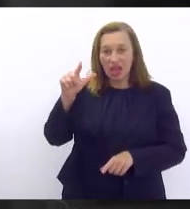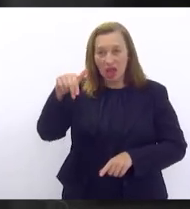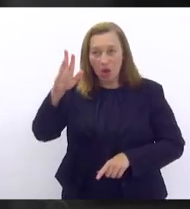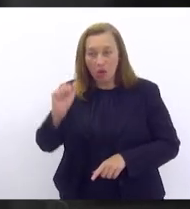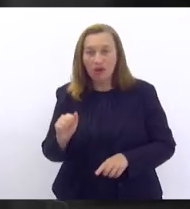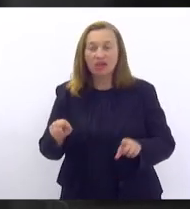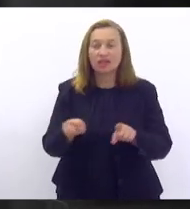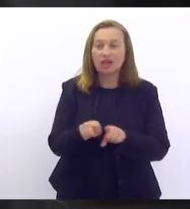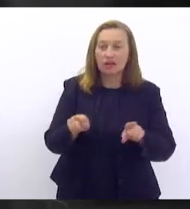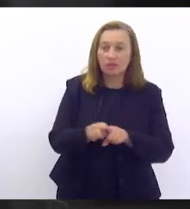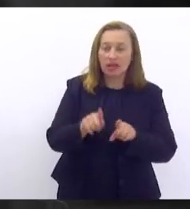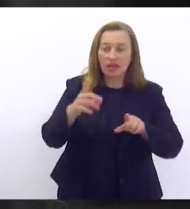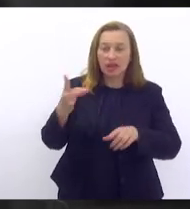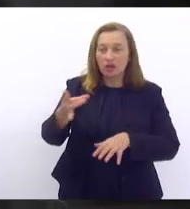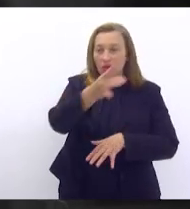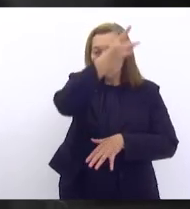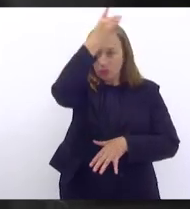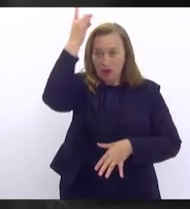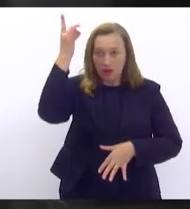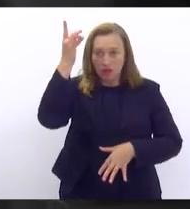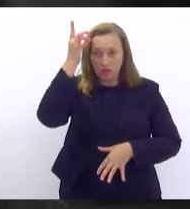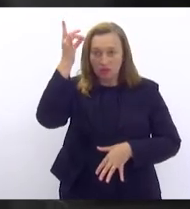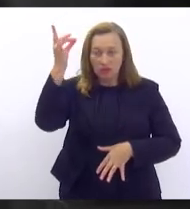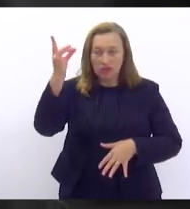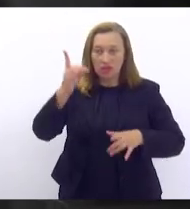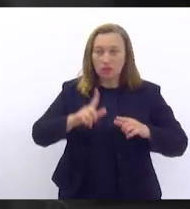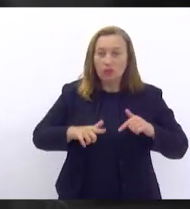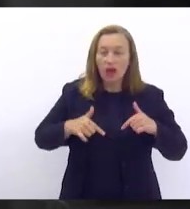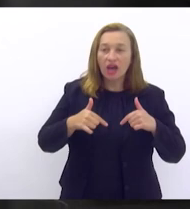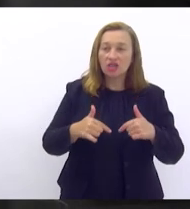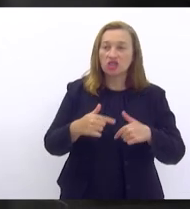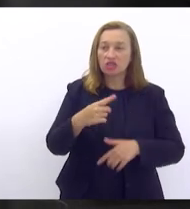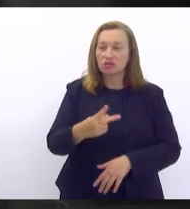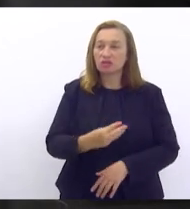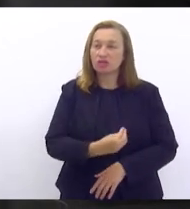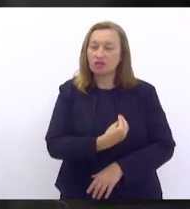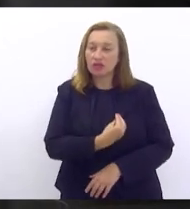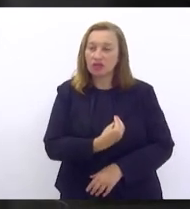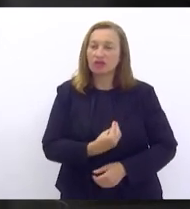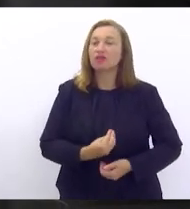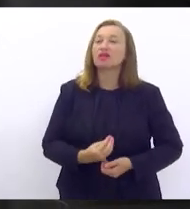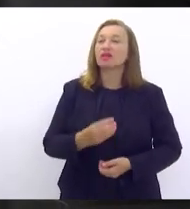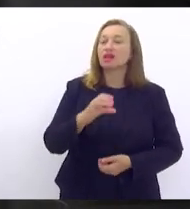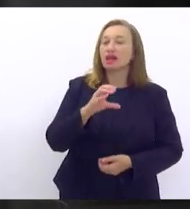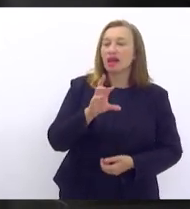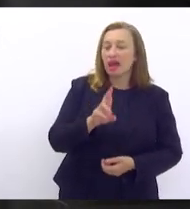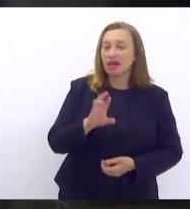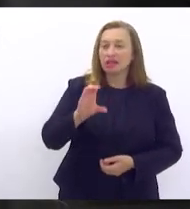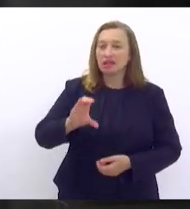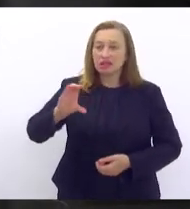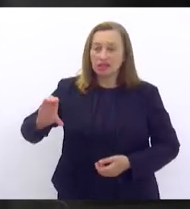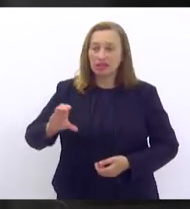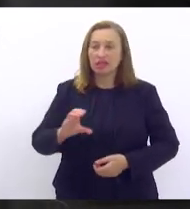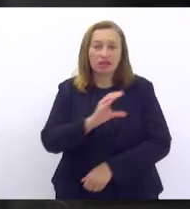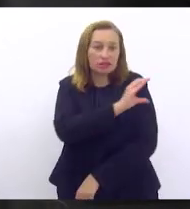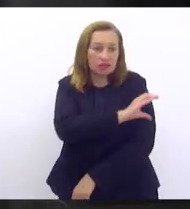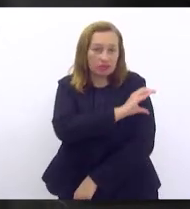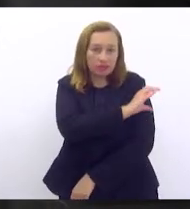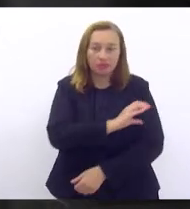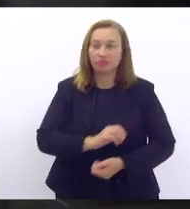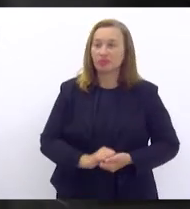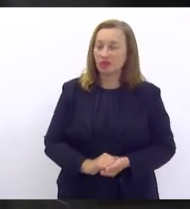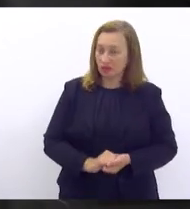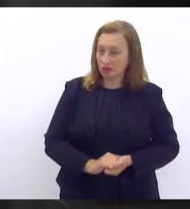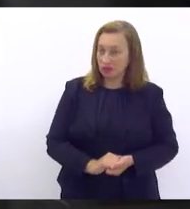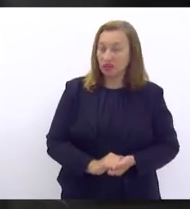Espírito Santo, iniciaram a propagação da RCC na amada Diocese de Campos dos Goytacazes. A